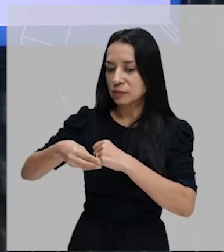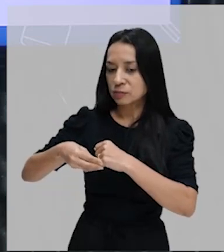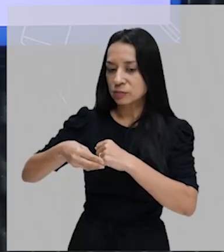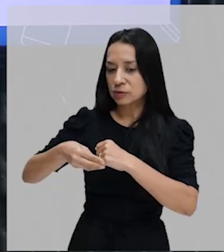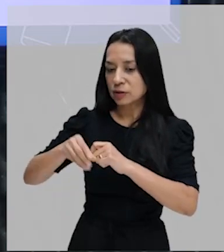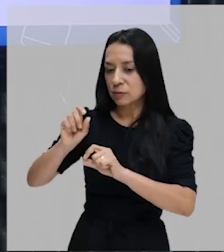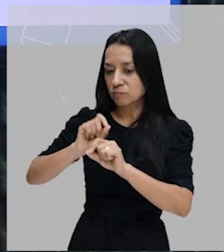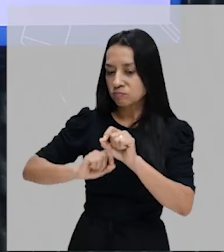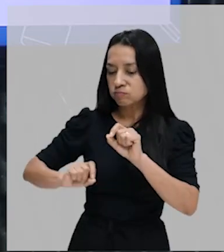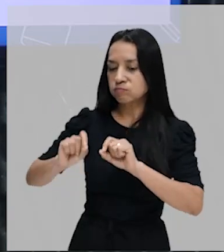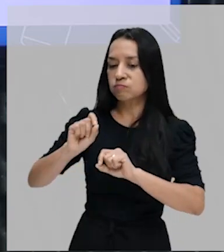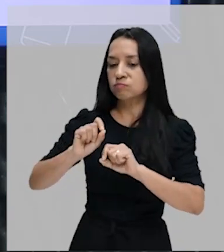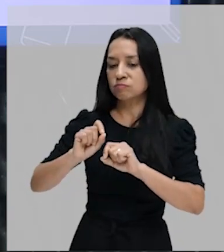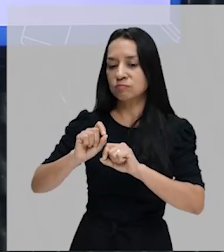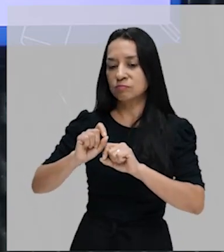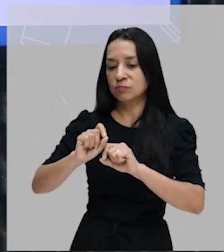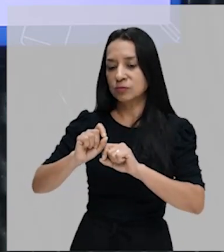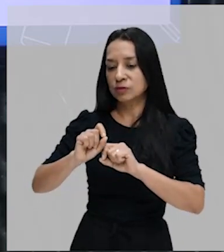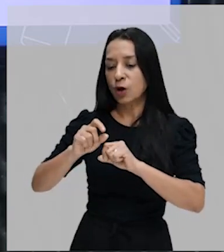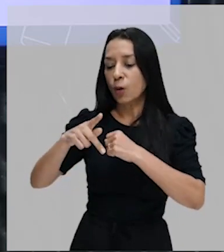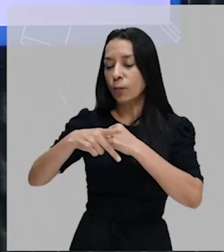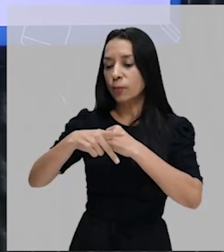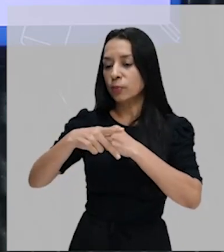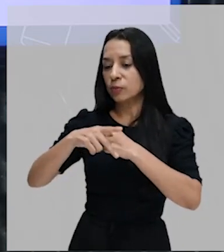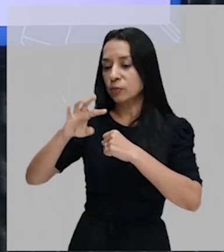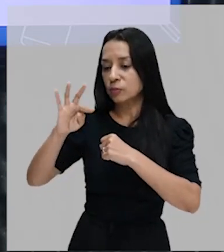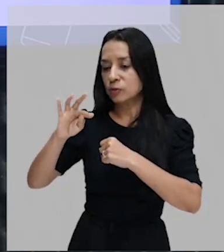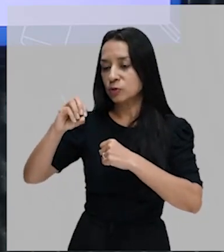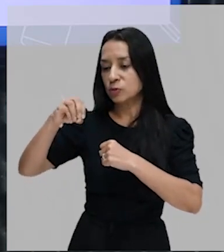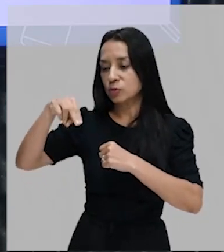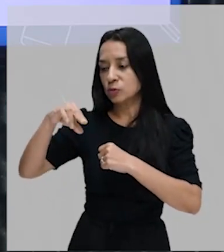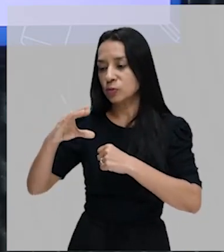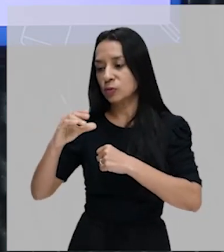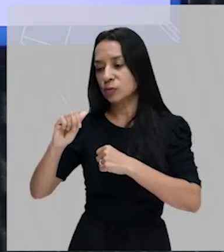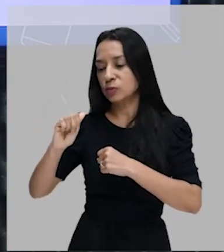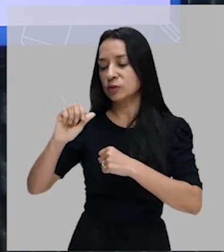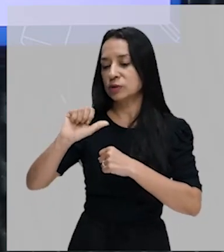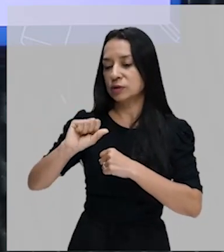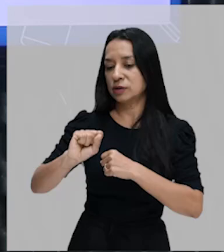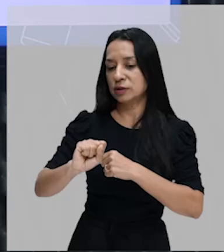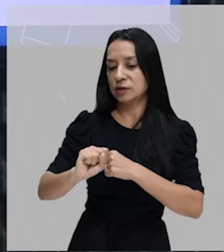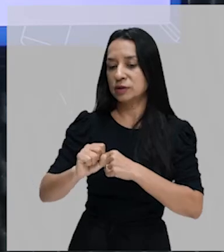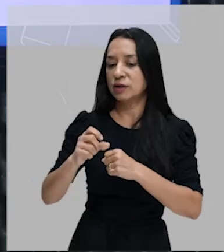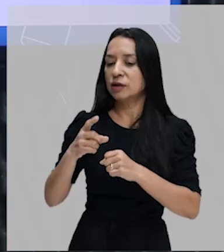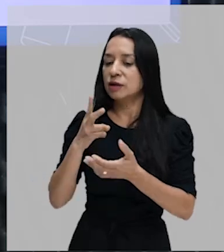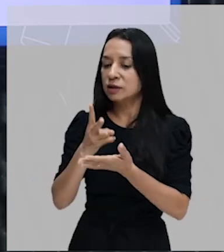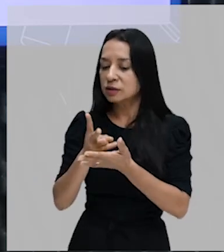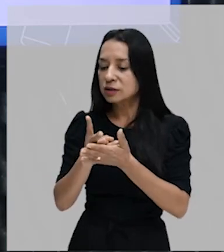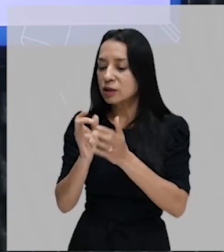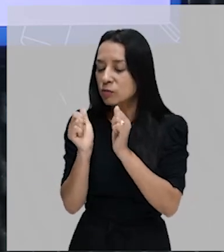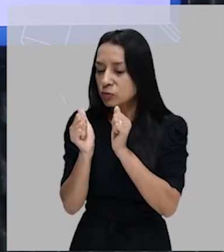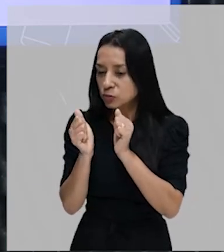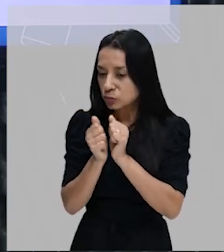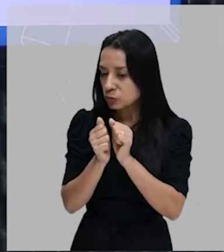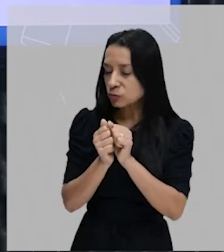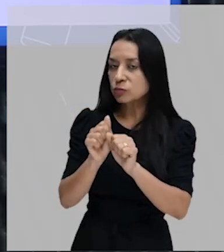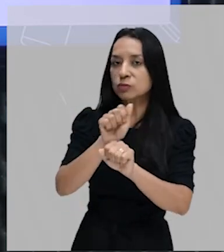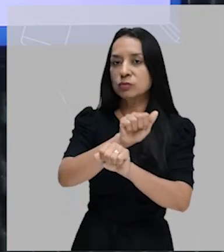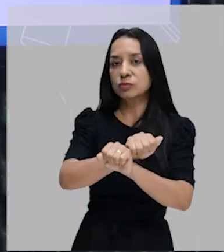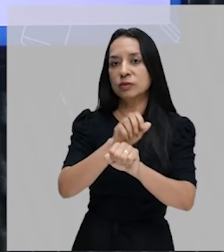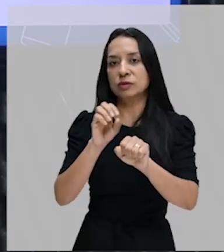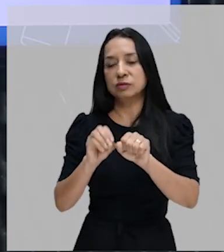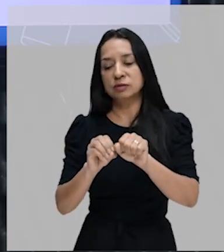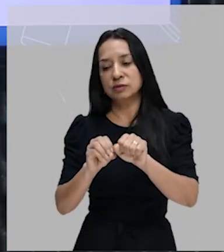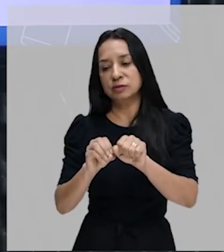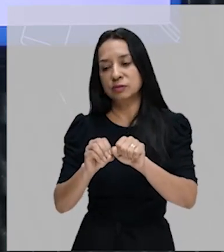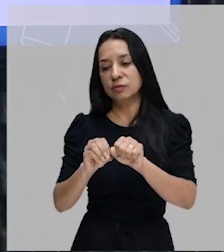esses pronomes de forma tônica sempre vão acompanhados de um artigo definido. O átono não